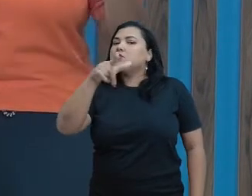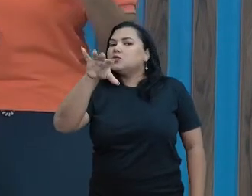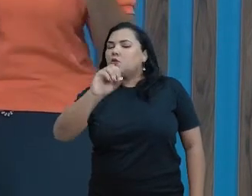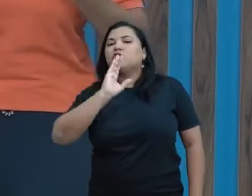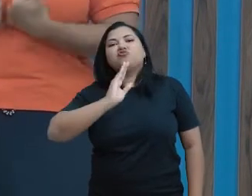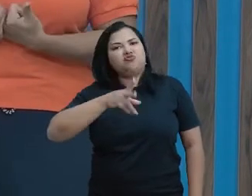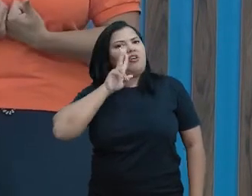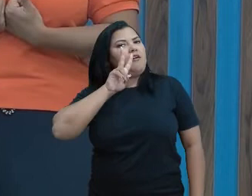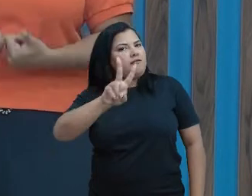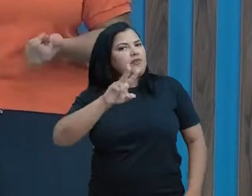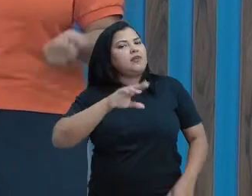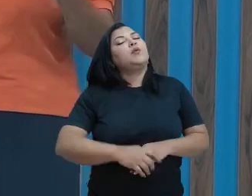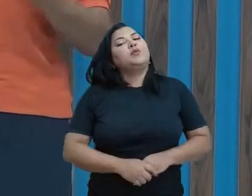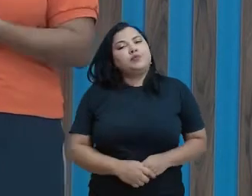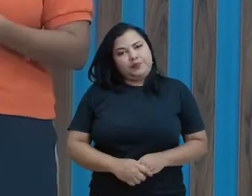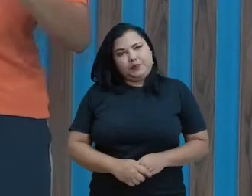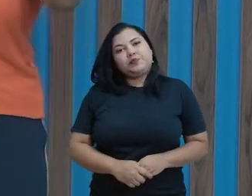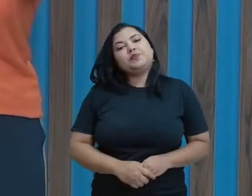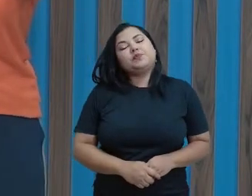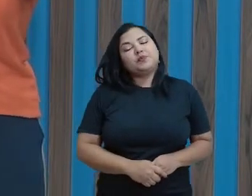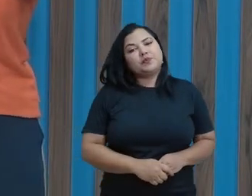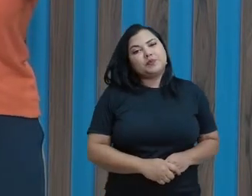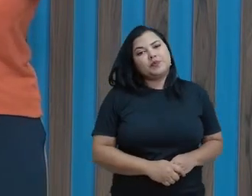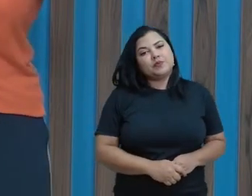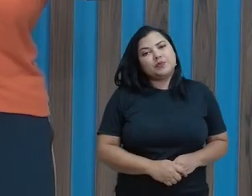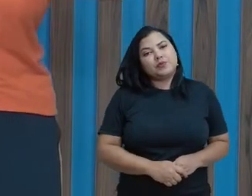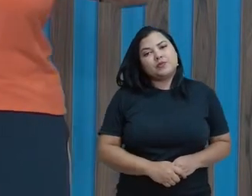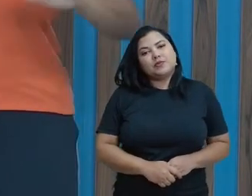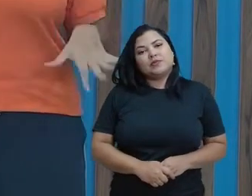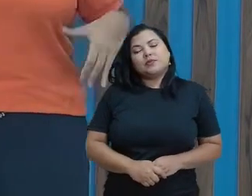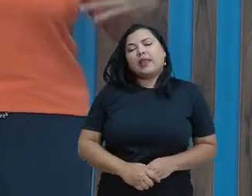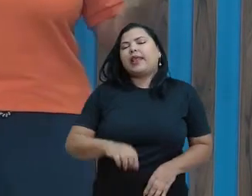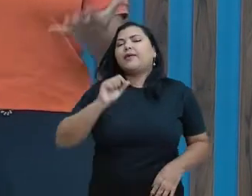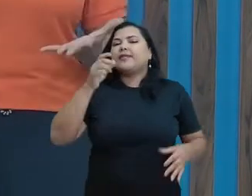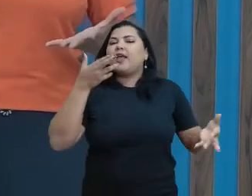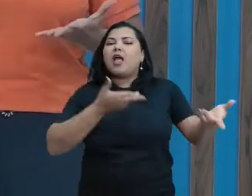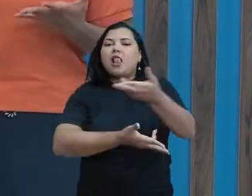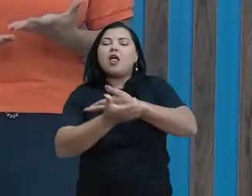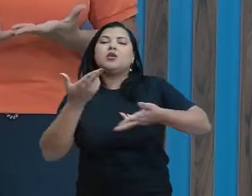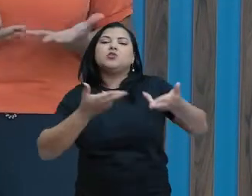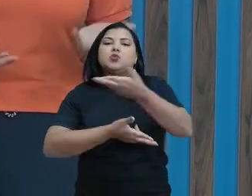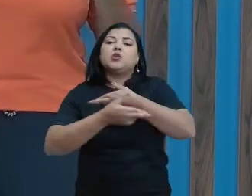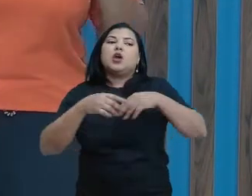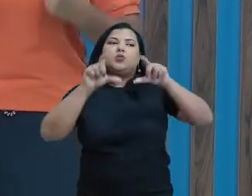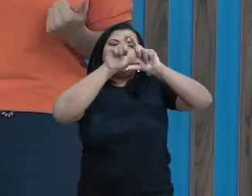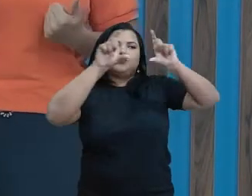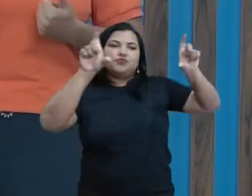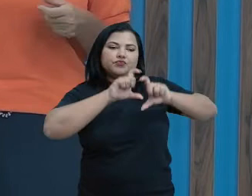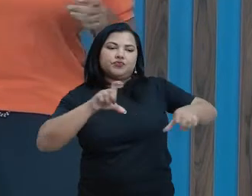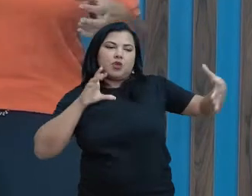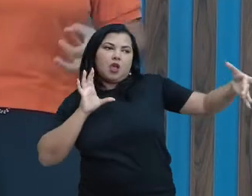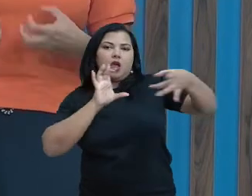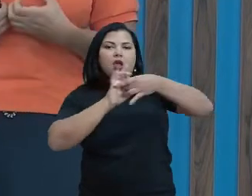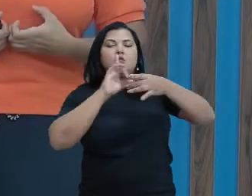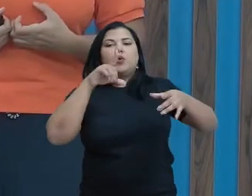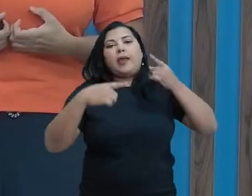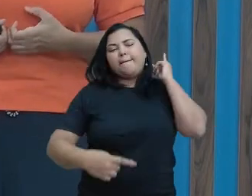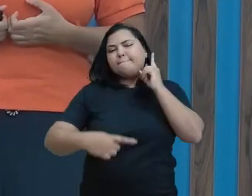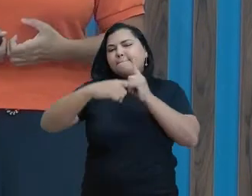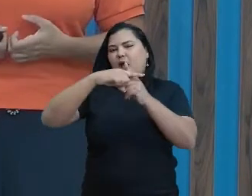uma conjunção aditiva que a gente já viu, que relaciona essas orações dando uma ideia de